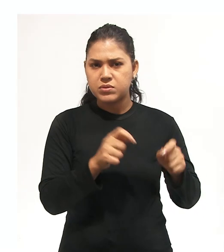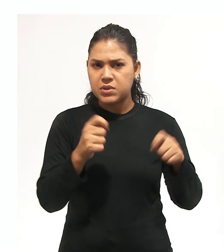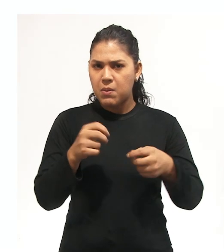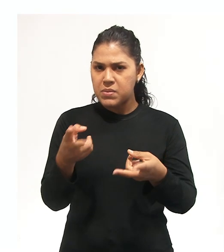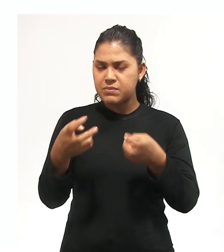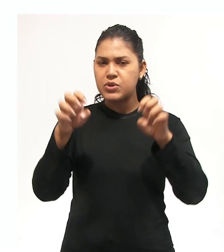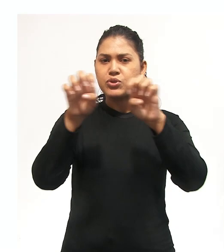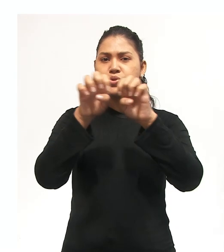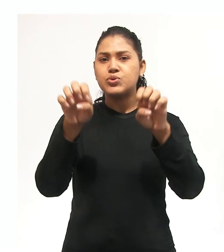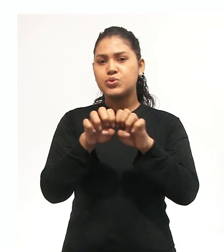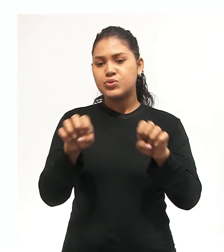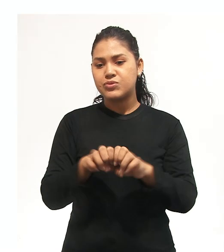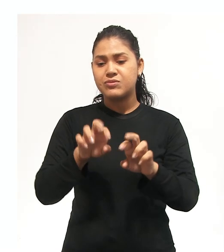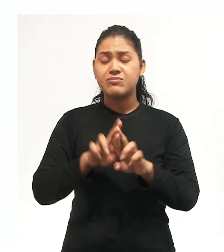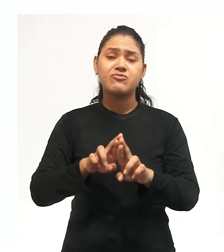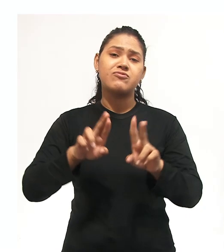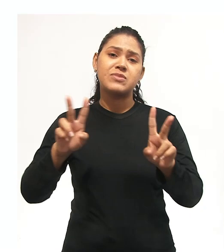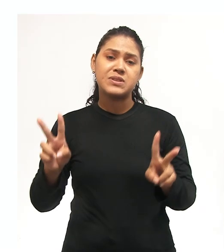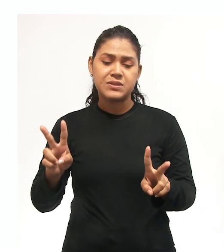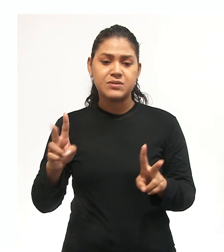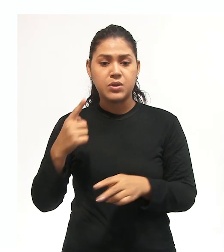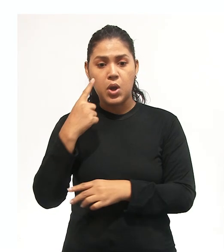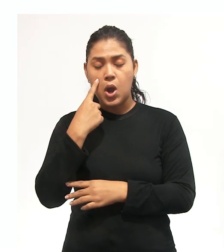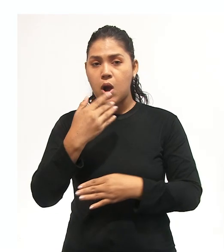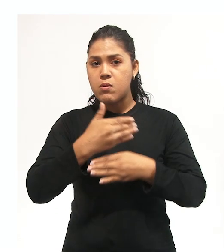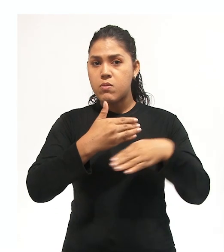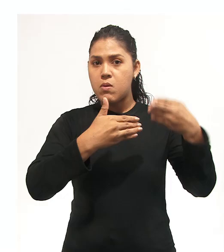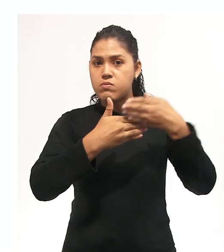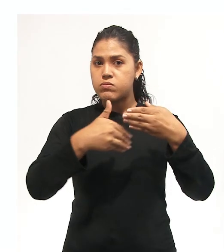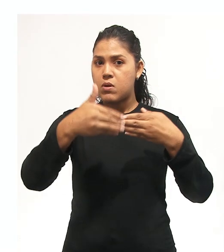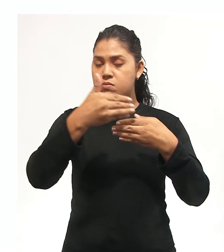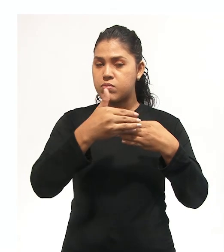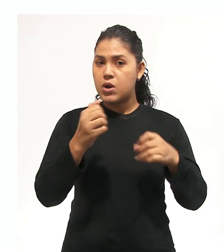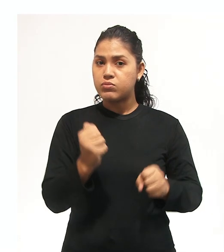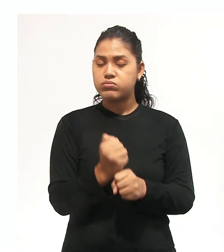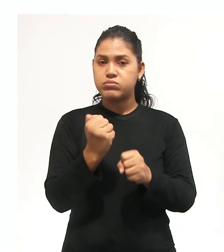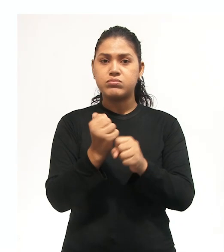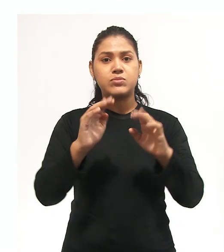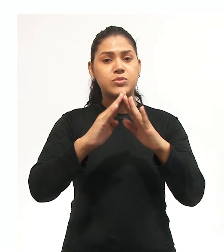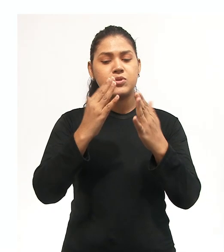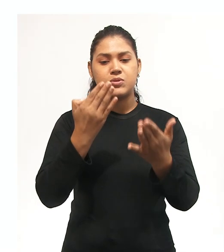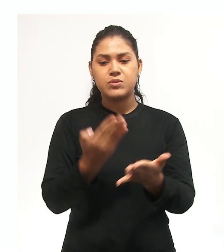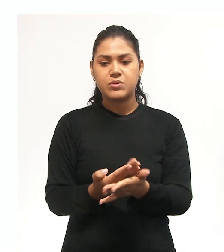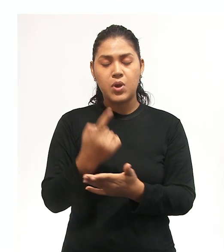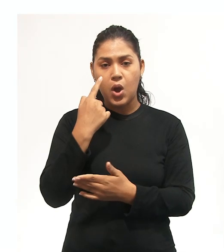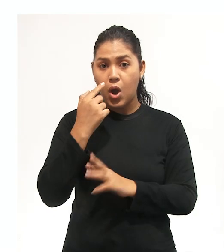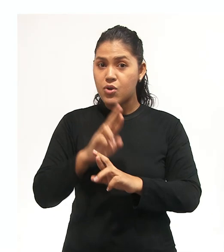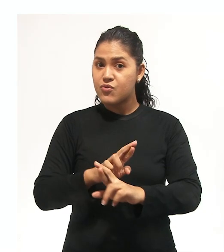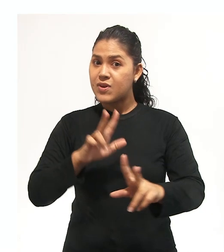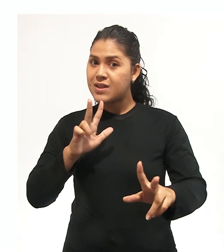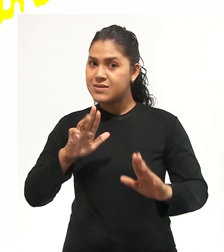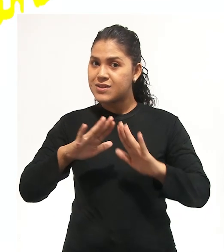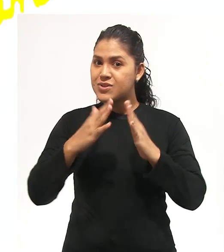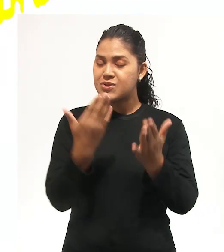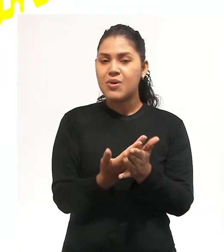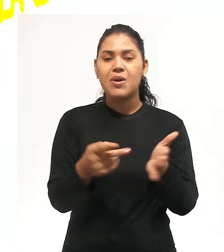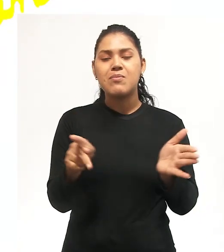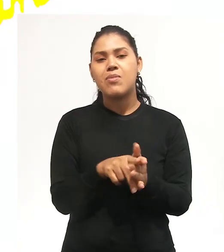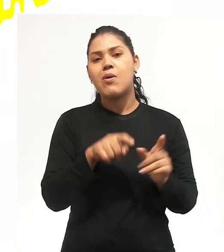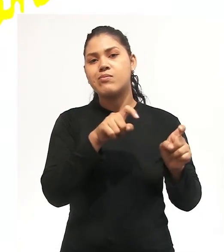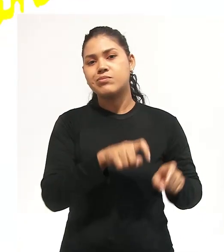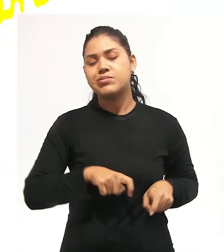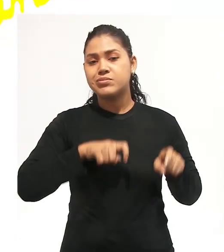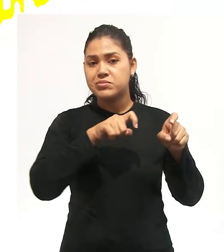observa a diferença aqui nas paredes, é uma estrutura de alvenaria. E olha a diferença, voltando aí para a nossa